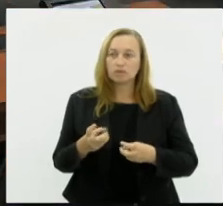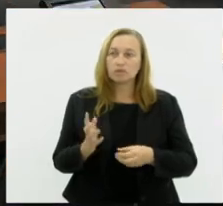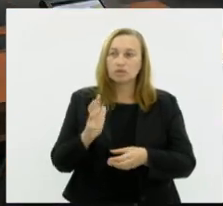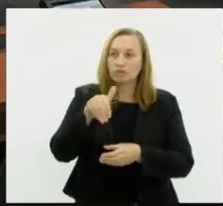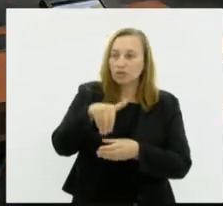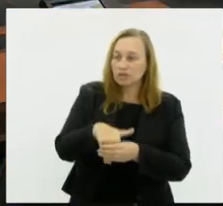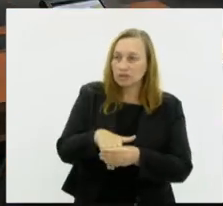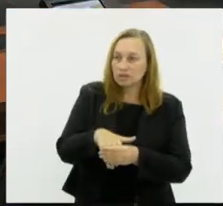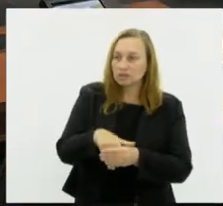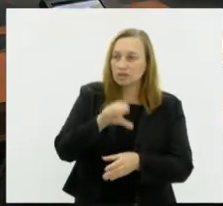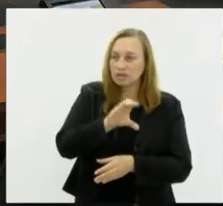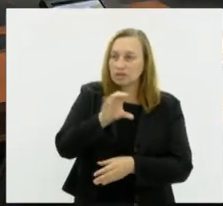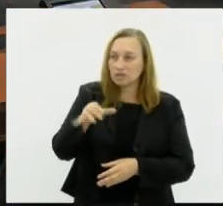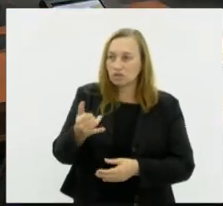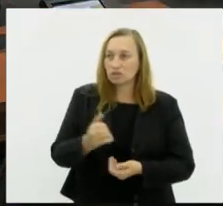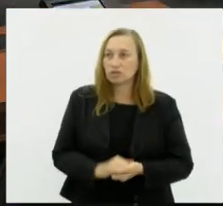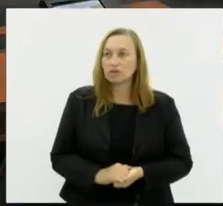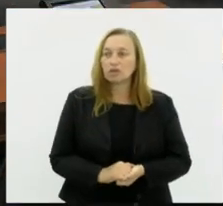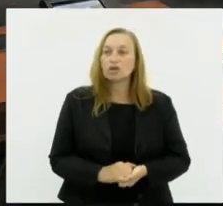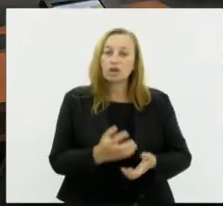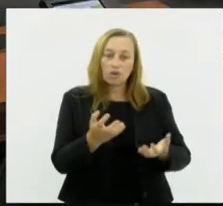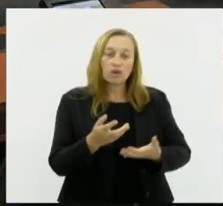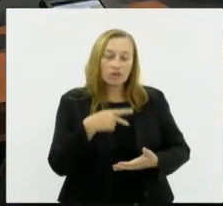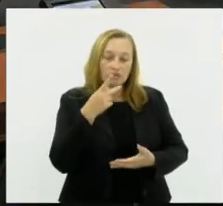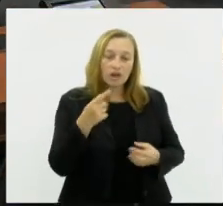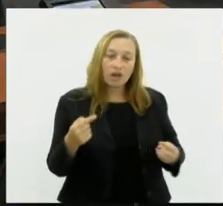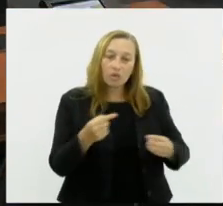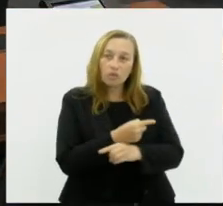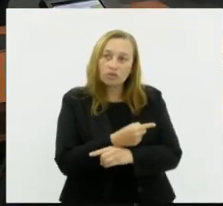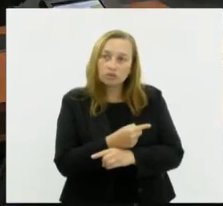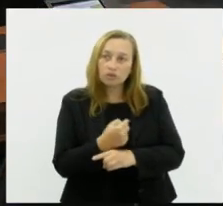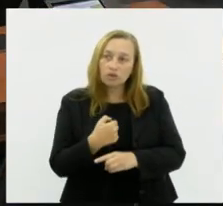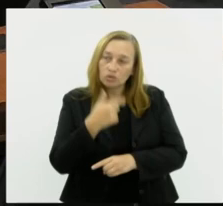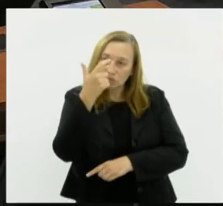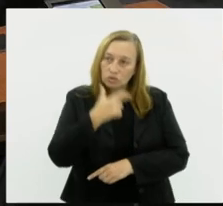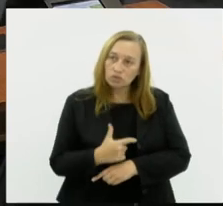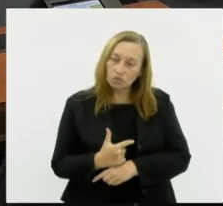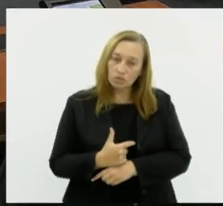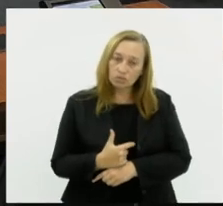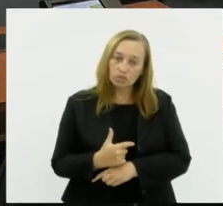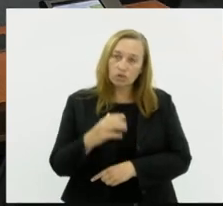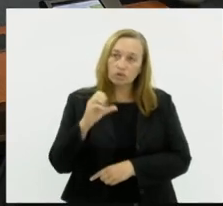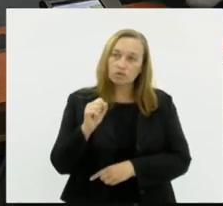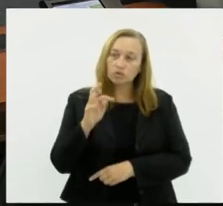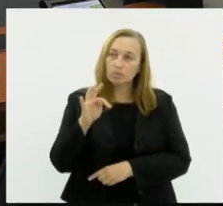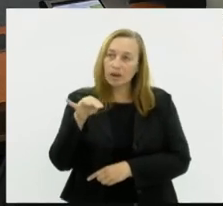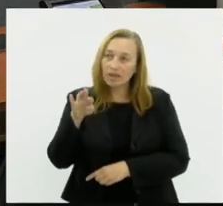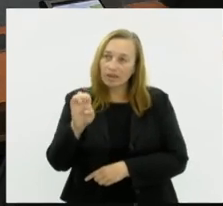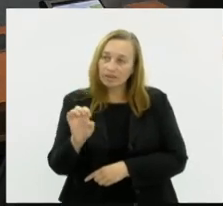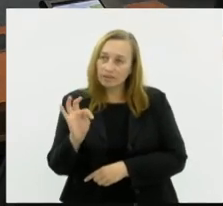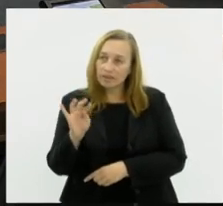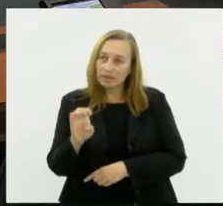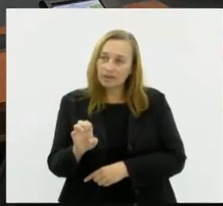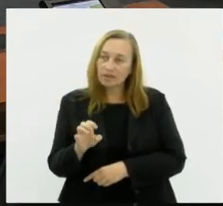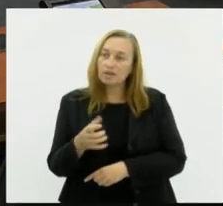Qual razão, deputado? Eu quero dar um parecer divergente. Eu sou suplente, eu tenho que pedir verificação, senão o senhor não me